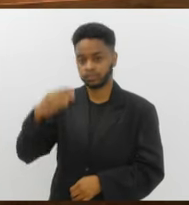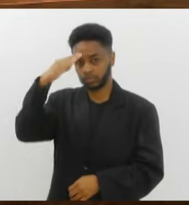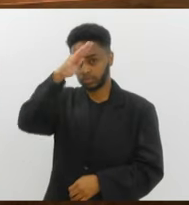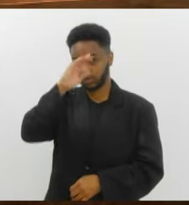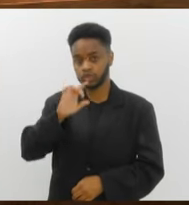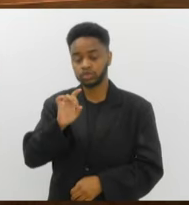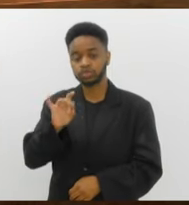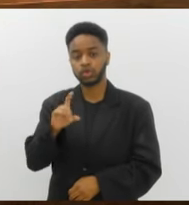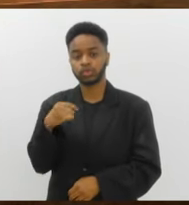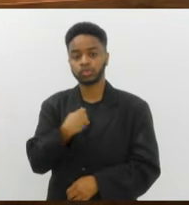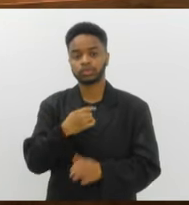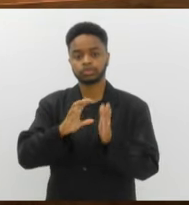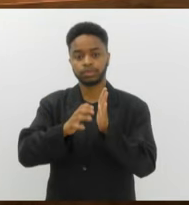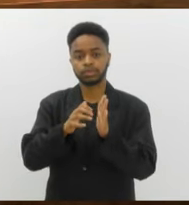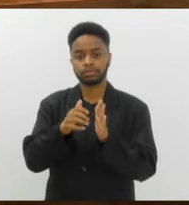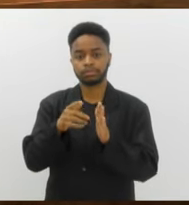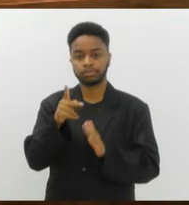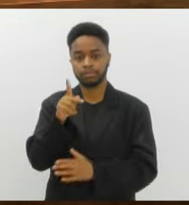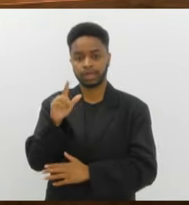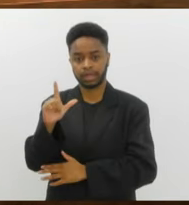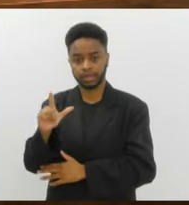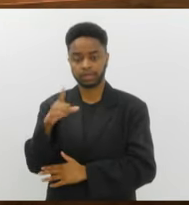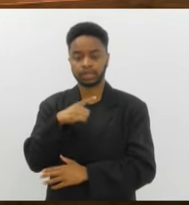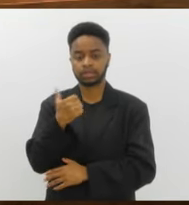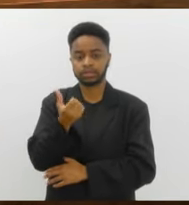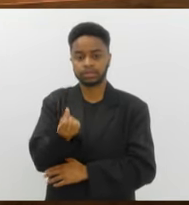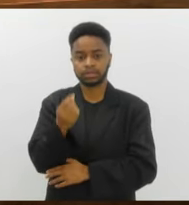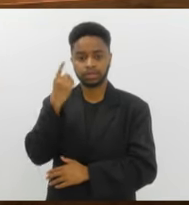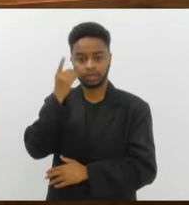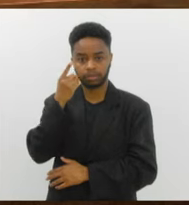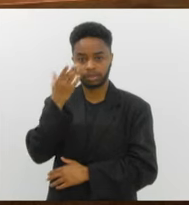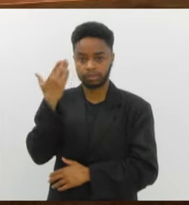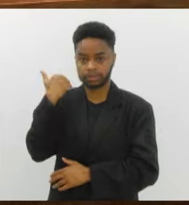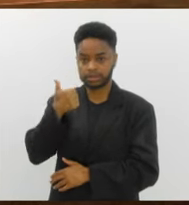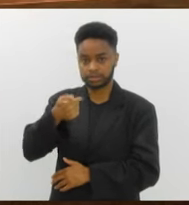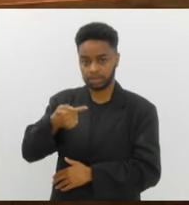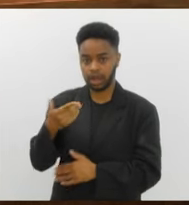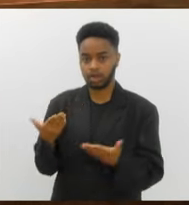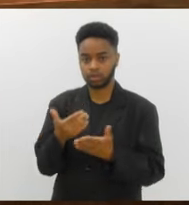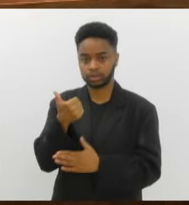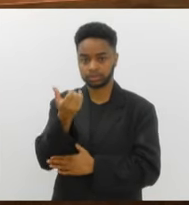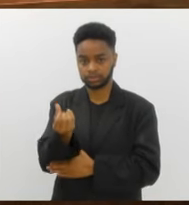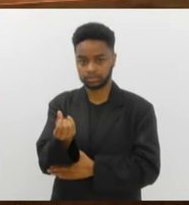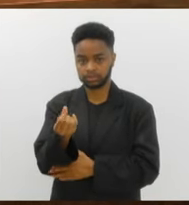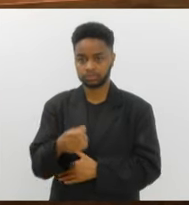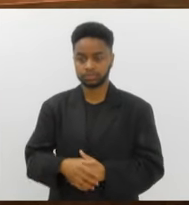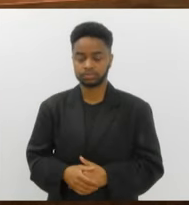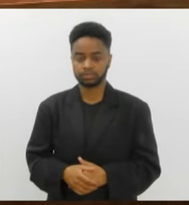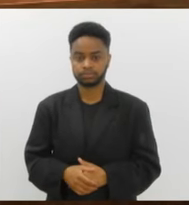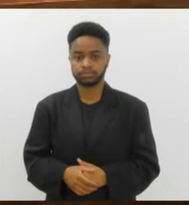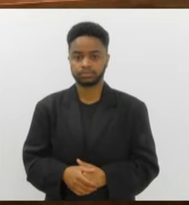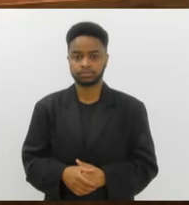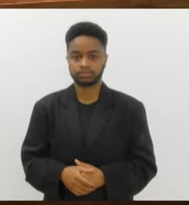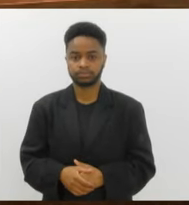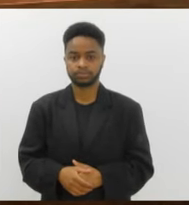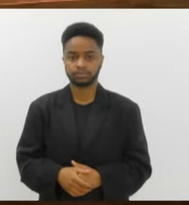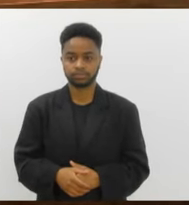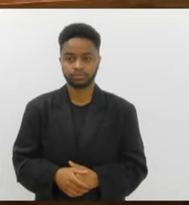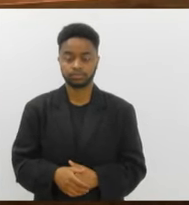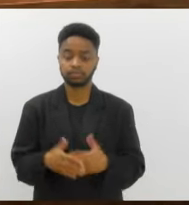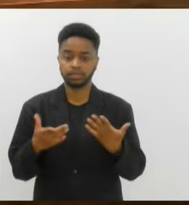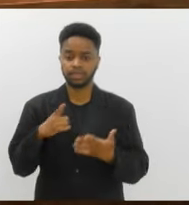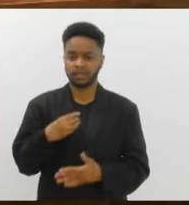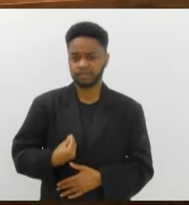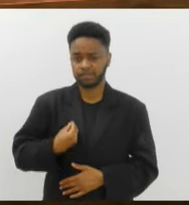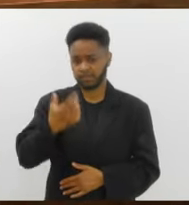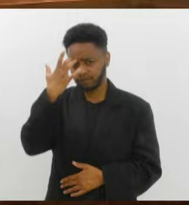com 16 deputados nessa casa. Éramos 17, agora são 16. São 16 deputados. E que não vão ter vida